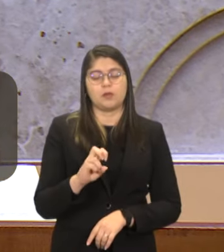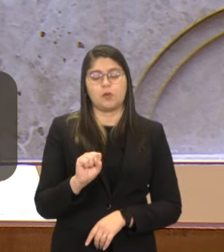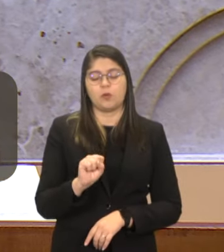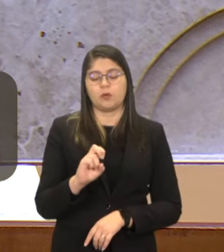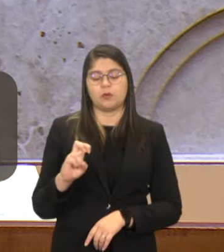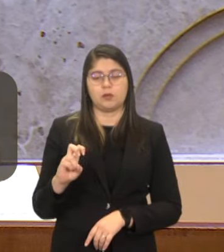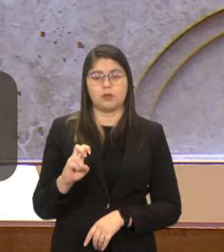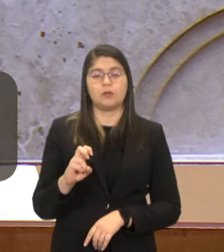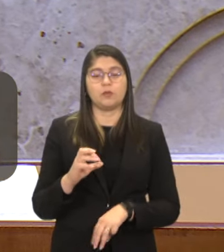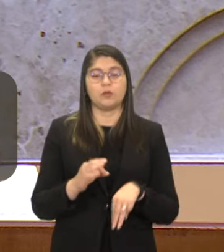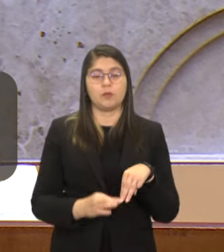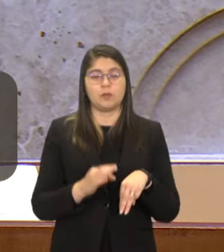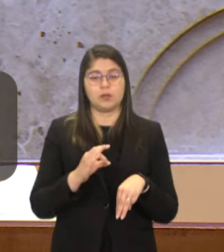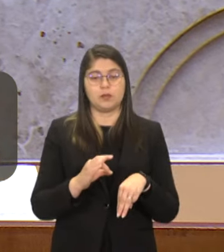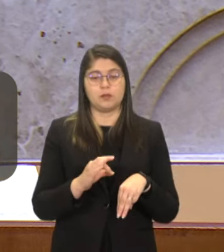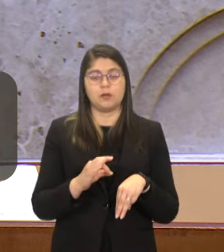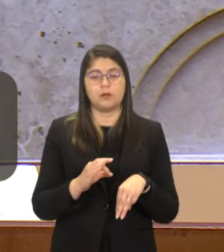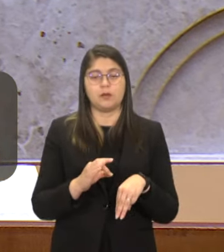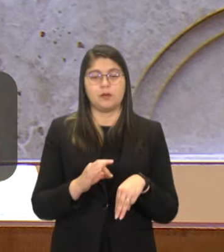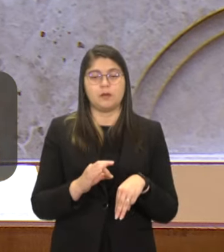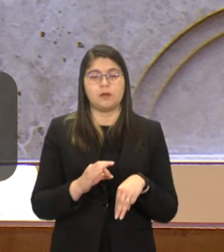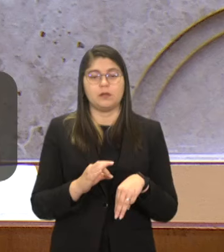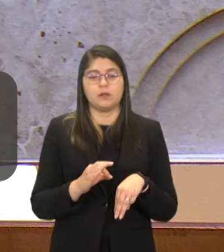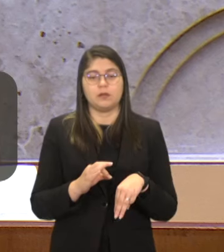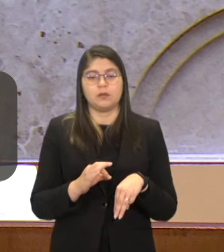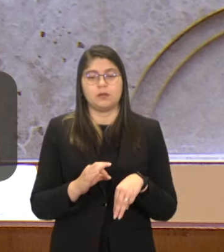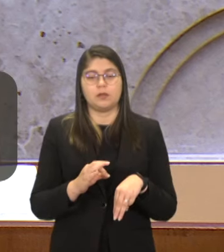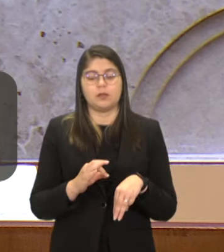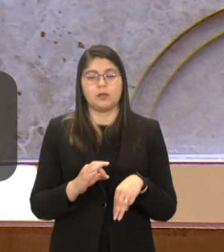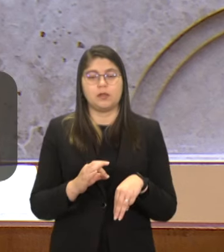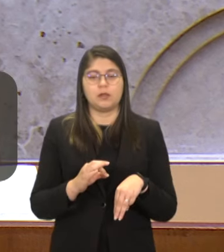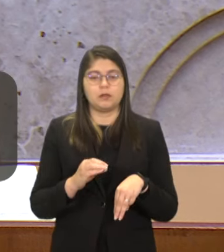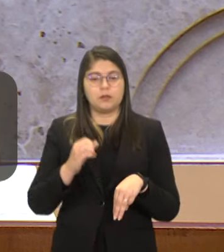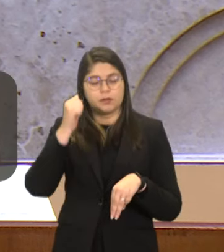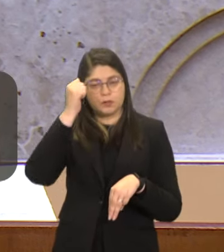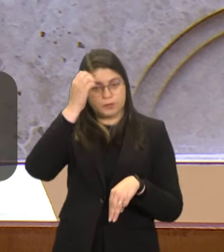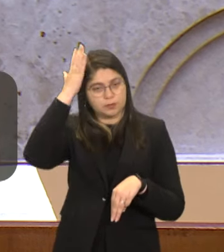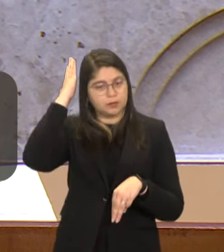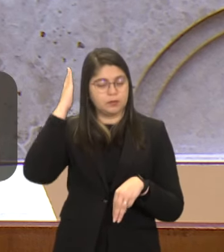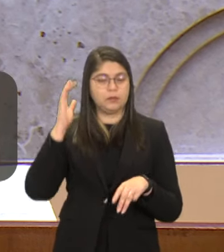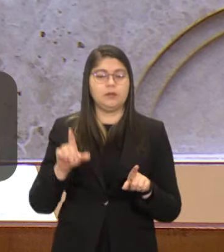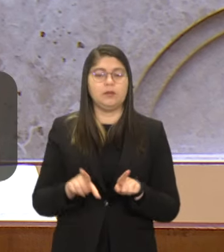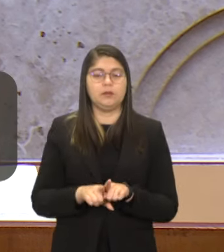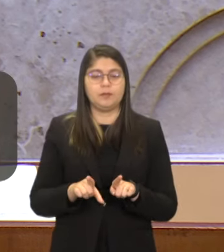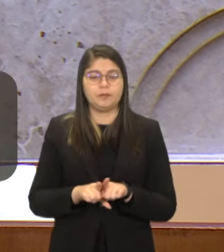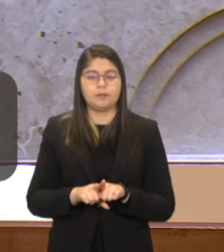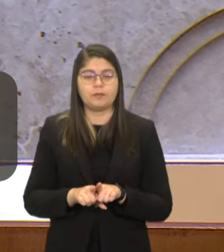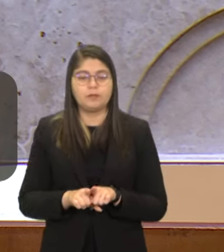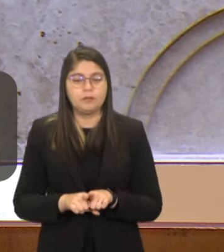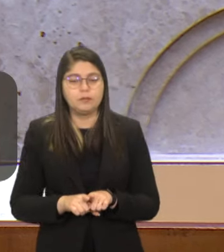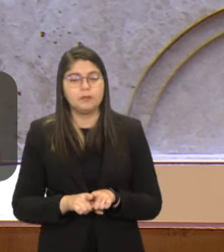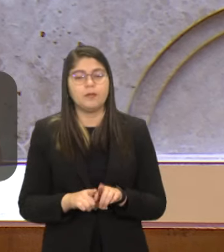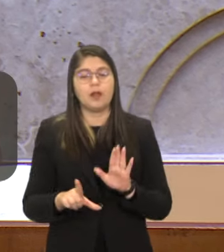o tribunal fixou interpretação conforme a Constituição do artigo 3º, inciso 3, letra D, da Lei